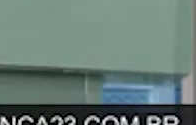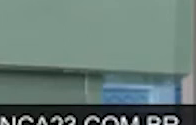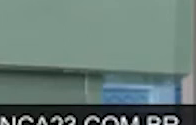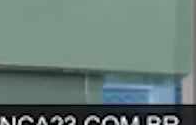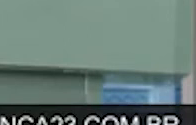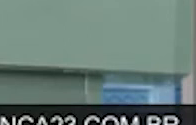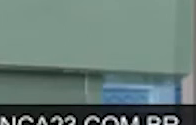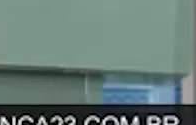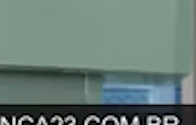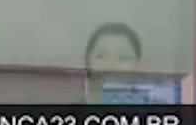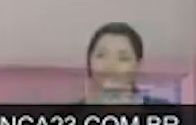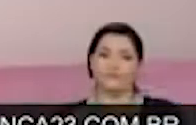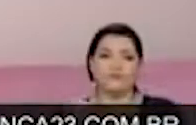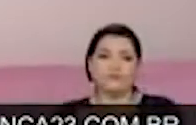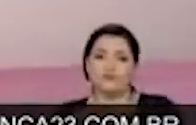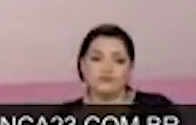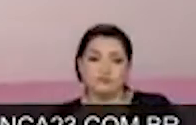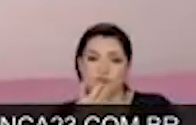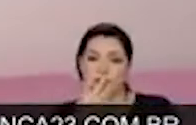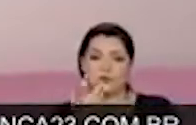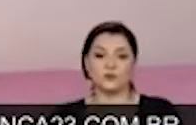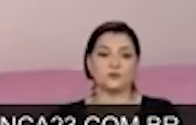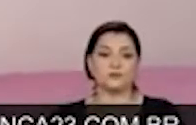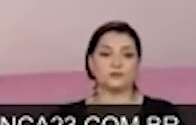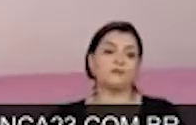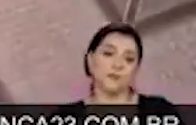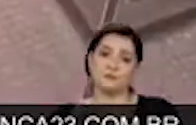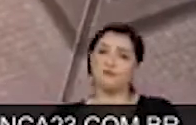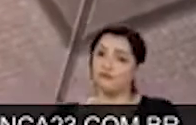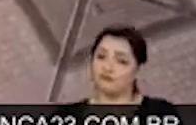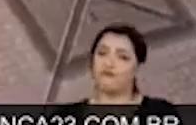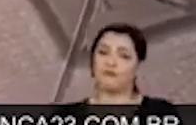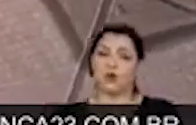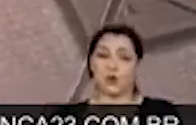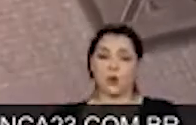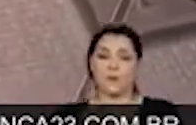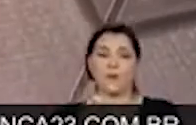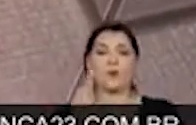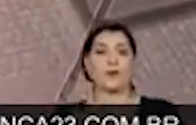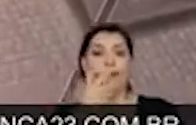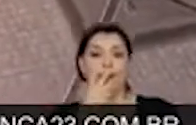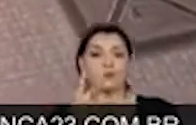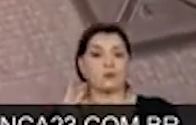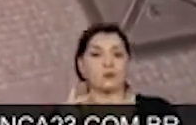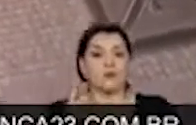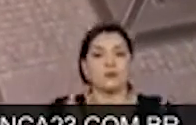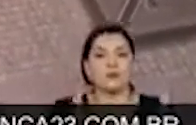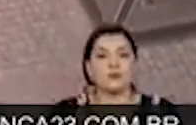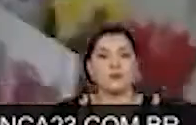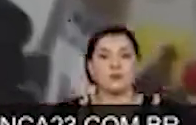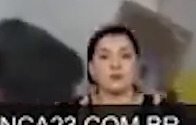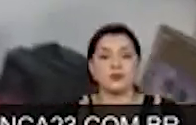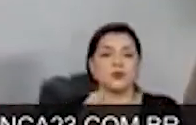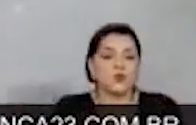tá, eu faço tudo por ele. Só que ela é muito mimada. Romeu era o cachorrinho dela, filhote